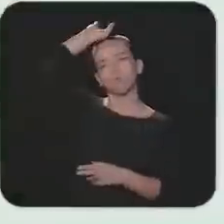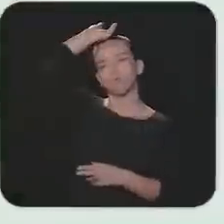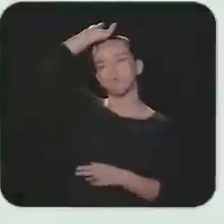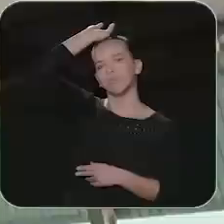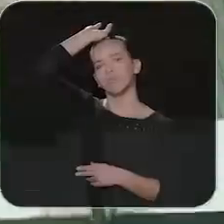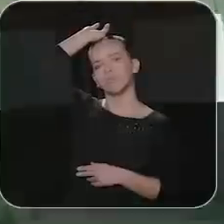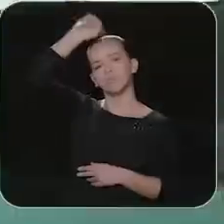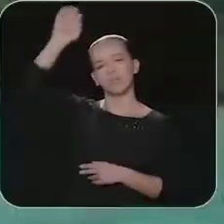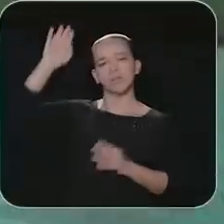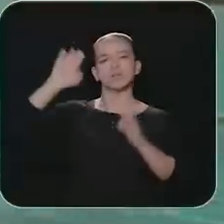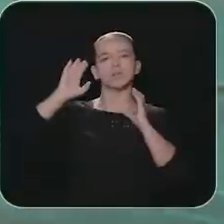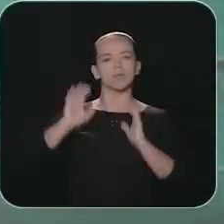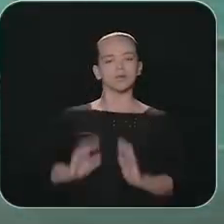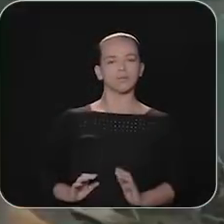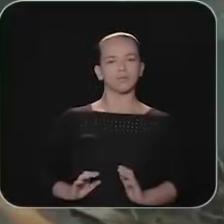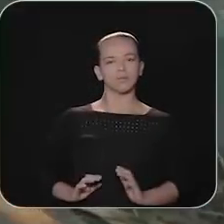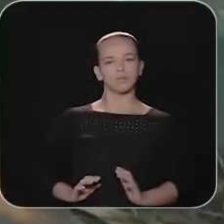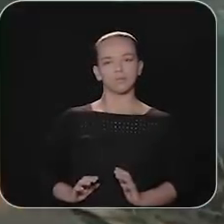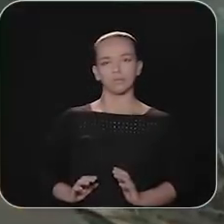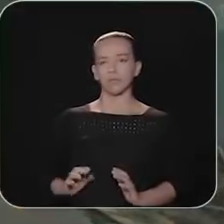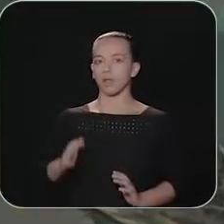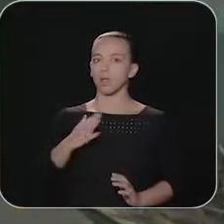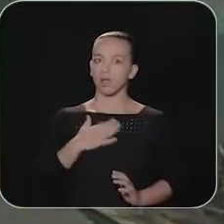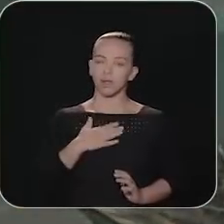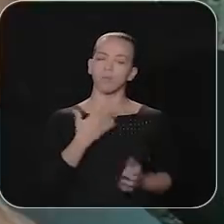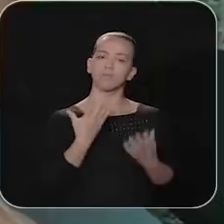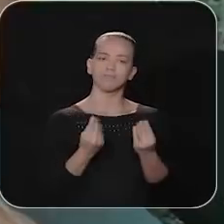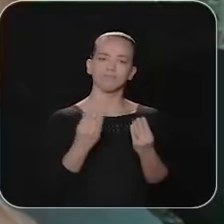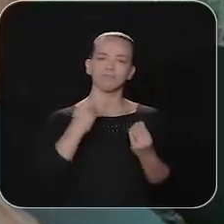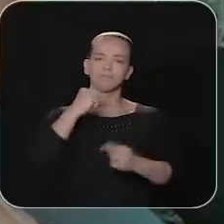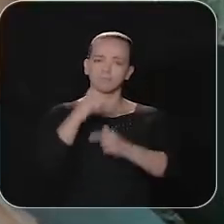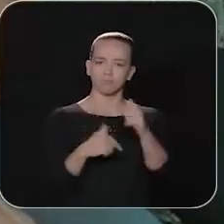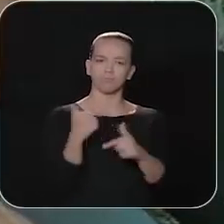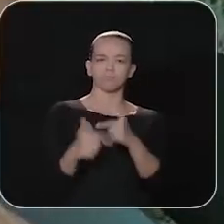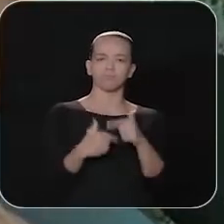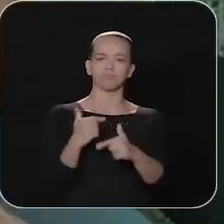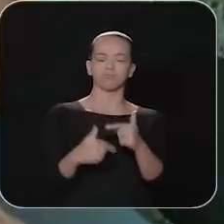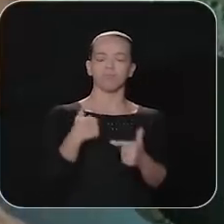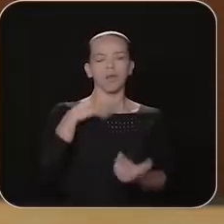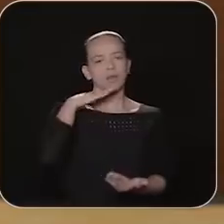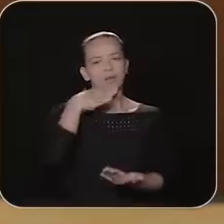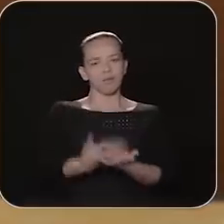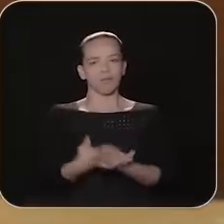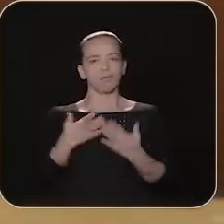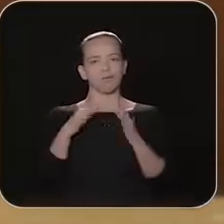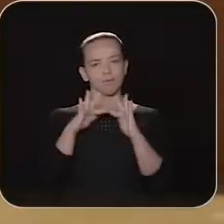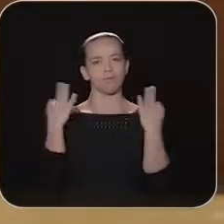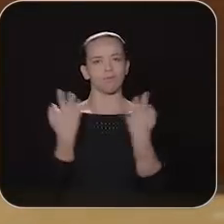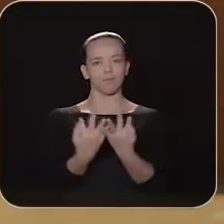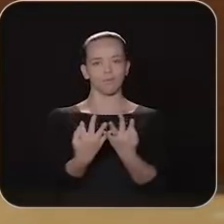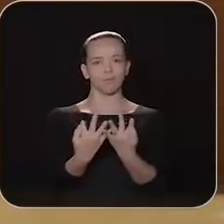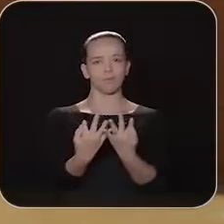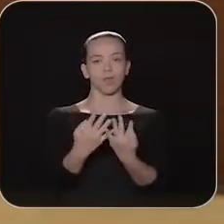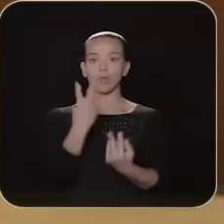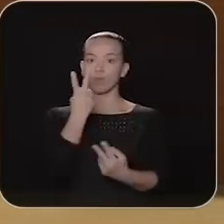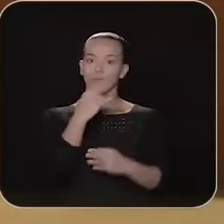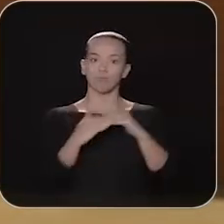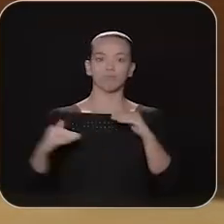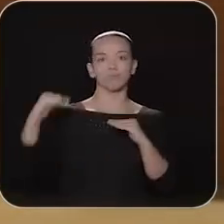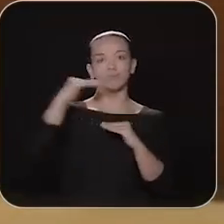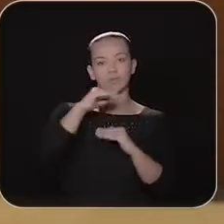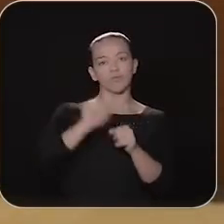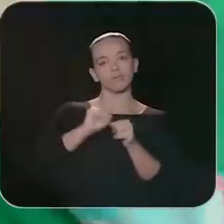ambientes estão reformados e a comunidade escolar, os alunos, os professores, os pais,